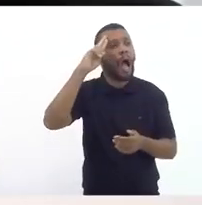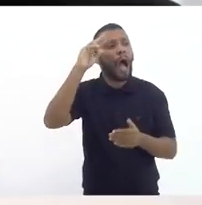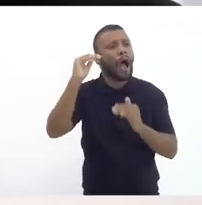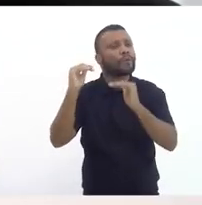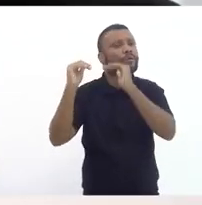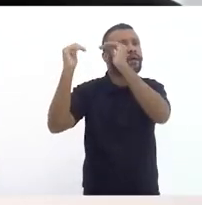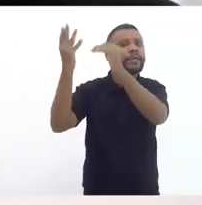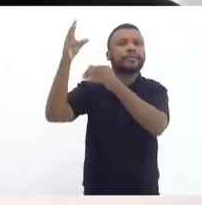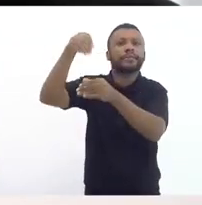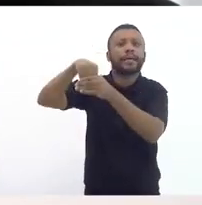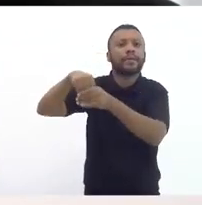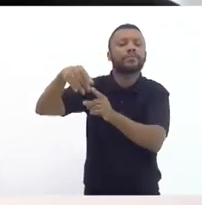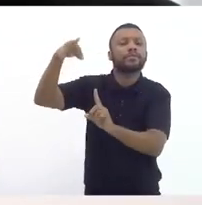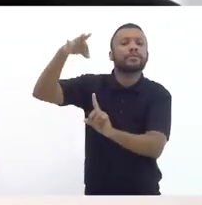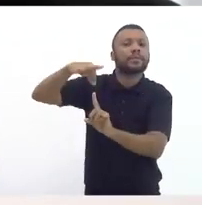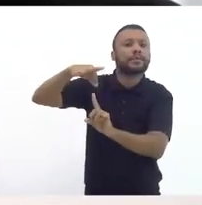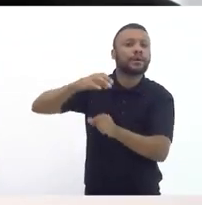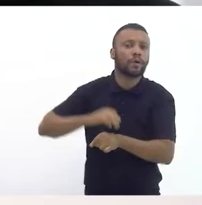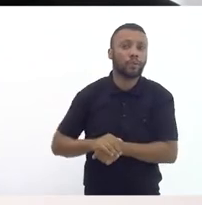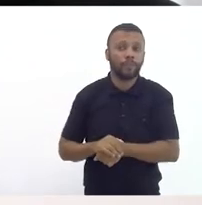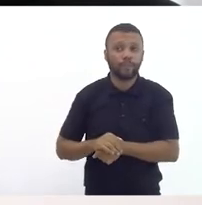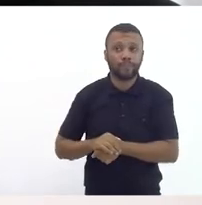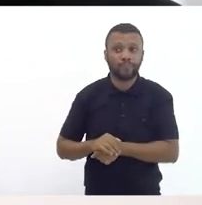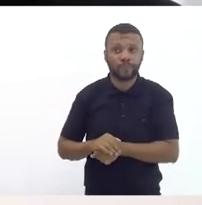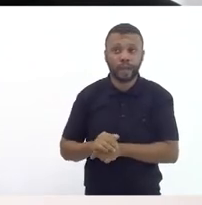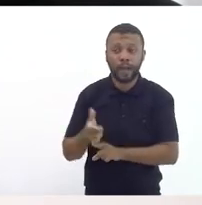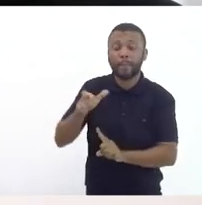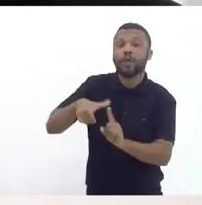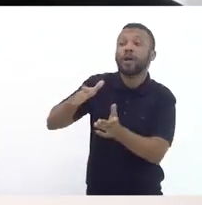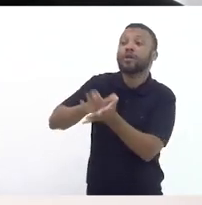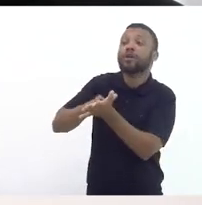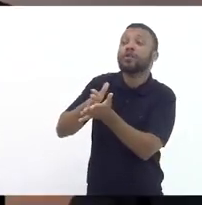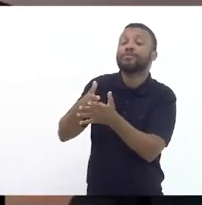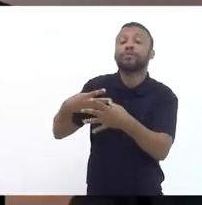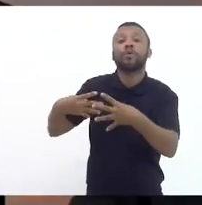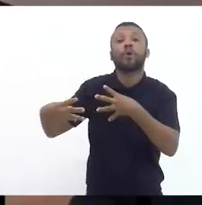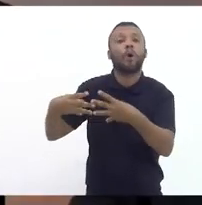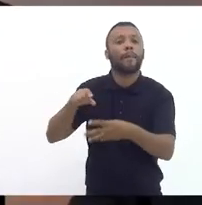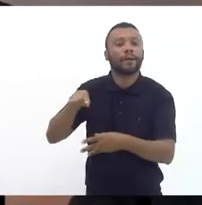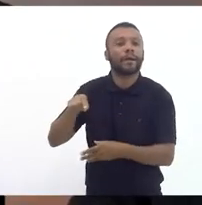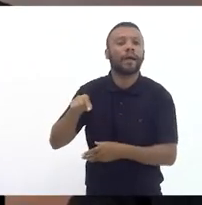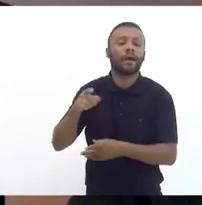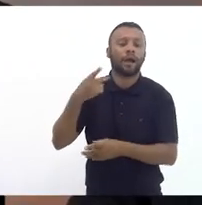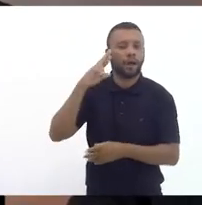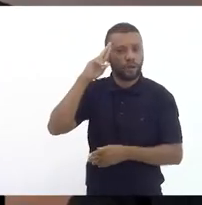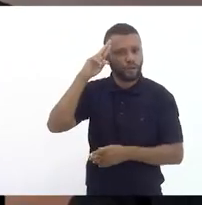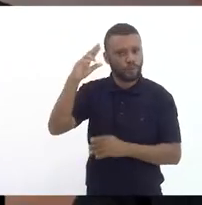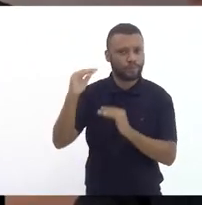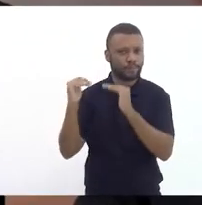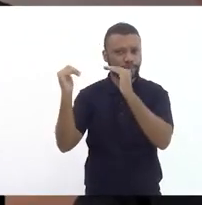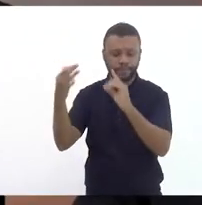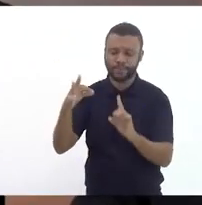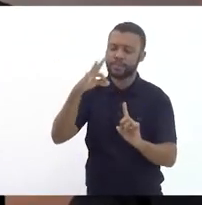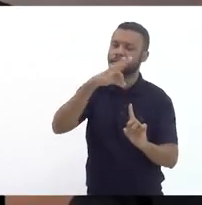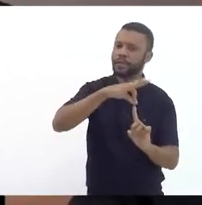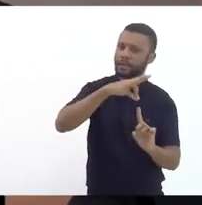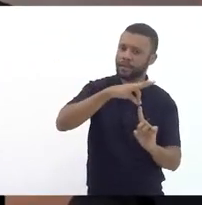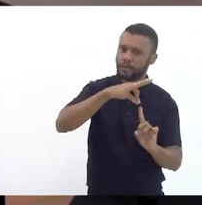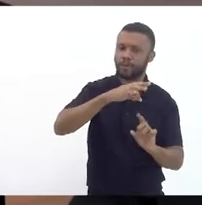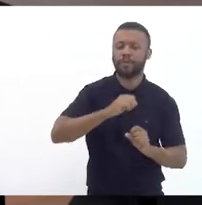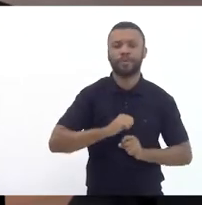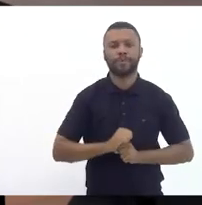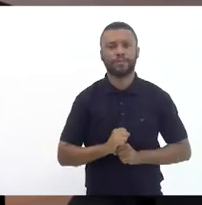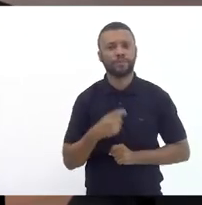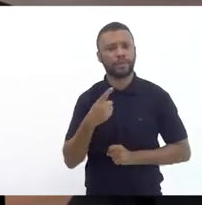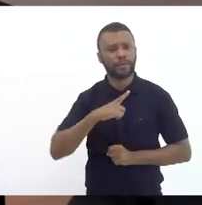estação, ali no dia a dia? É o cara que faz a cobrança só. É o supervisor de estação. Nas maiores, nós temos